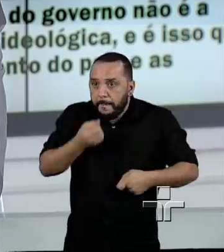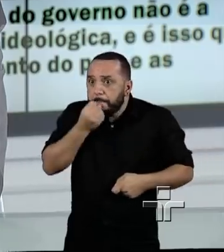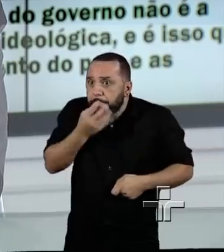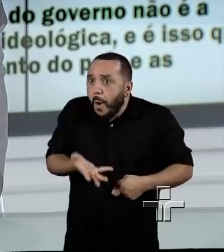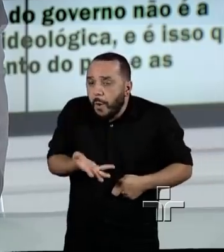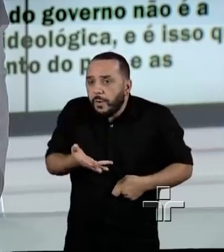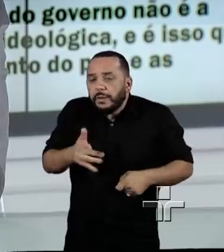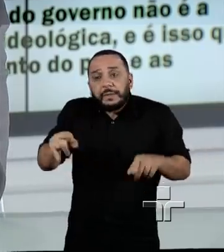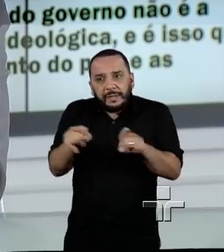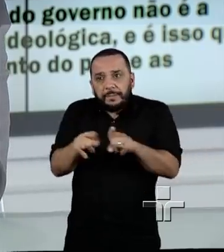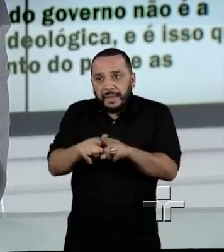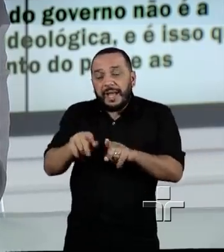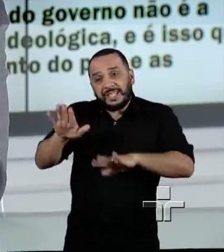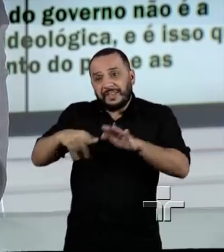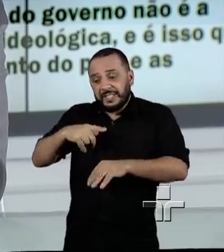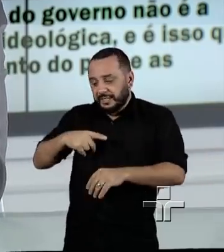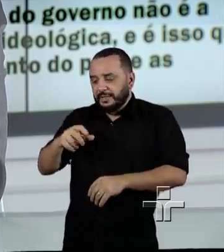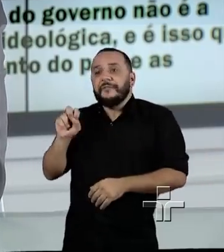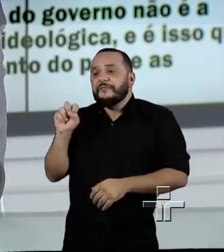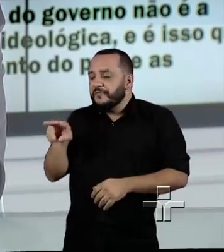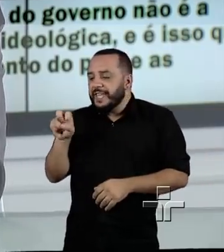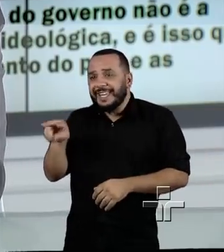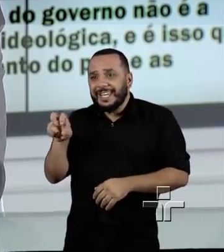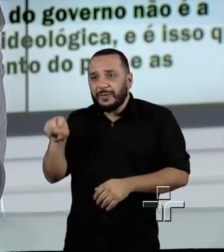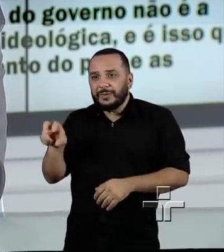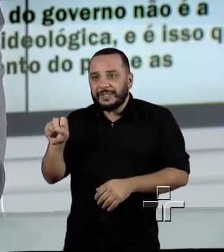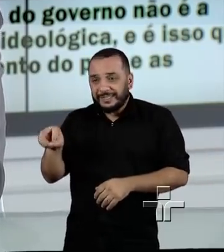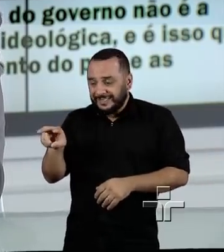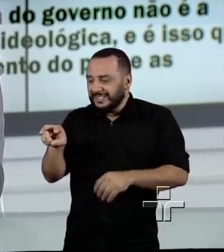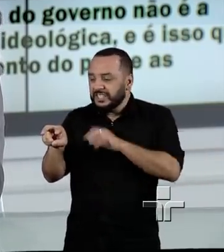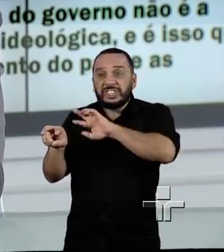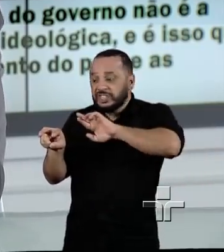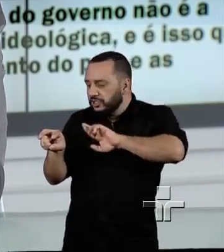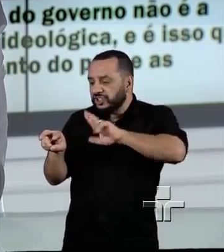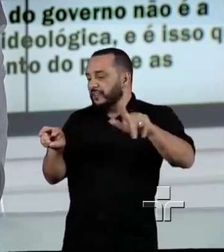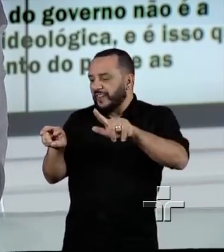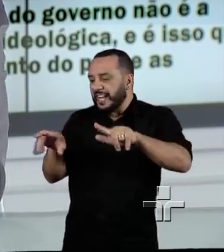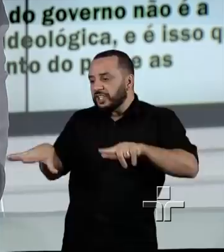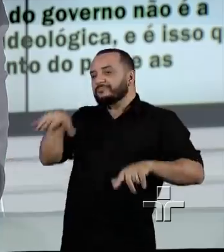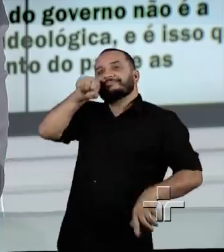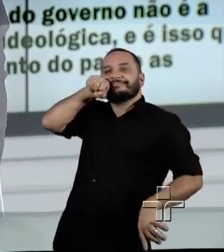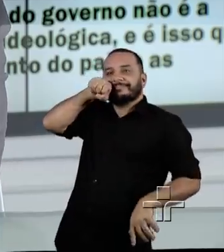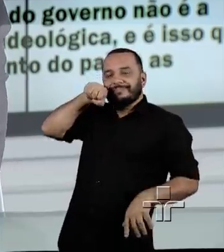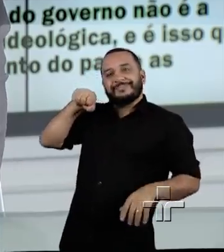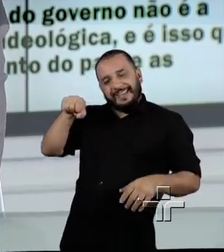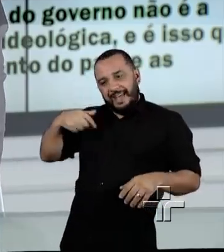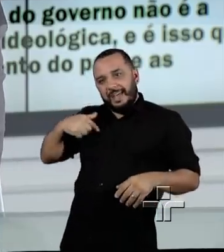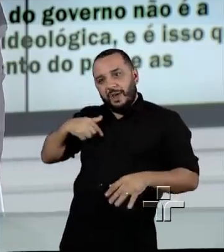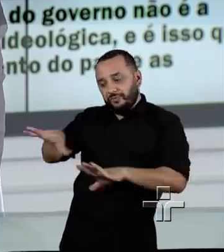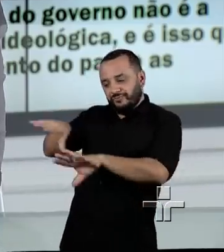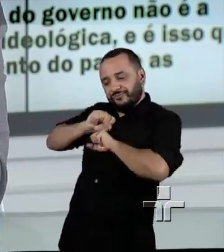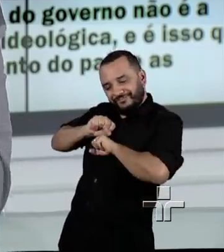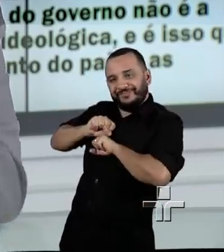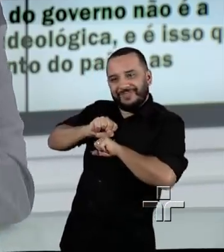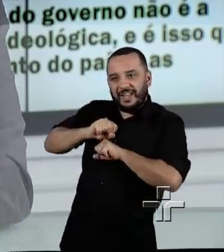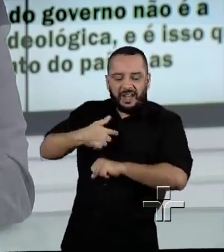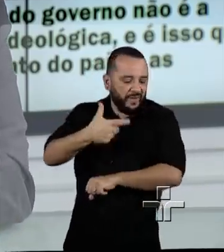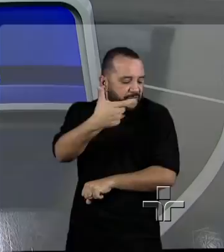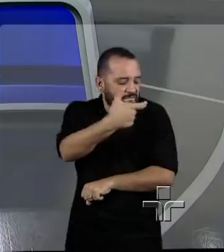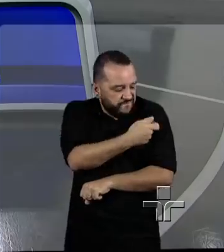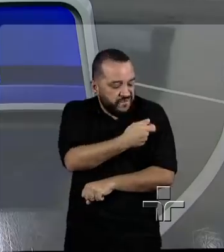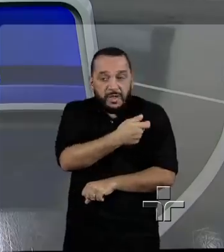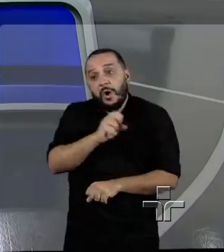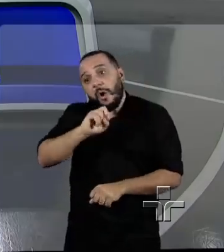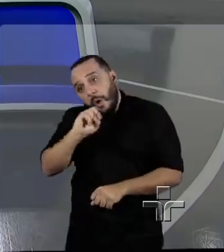vacina, ou você pegou o vírus antes que você montasse uma resposta, então ele pegou numa janela imunológica para você. Muito